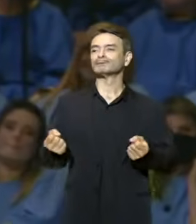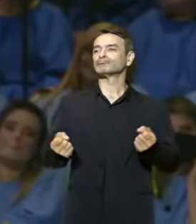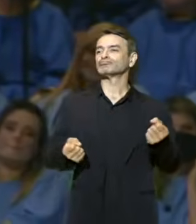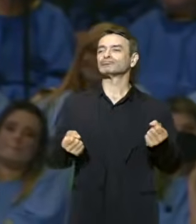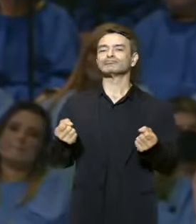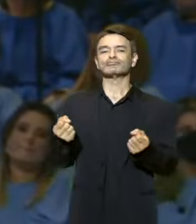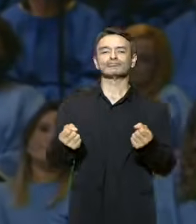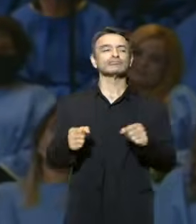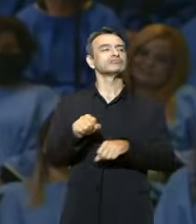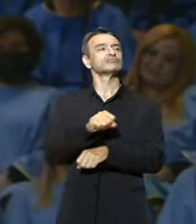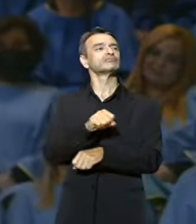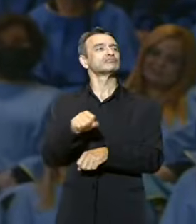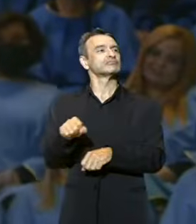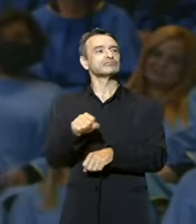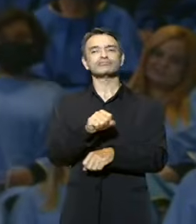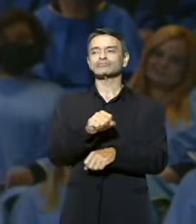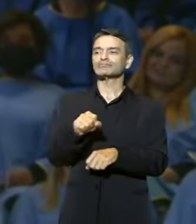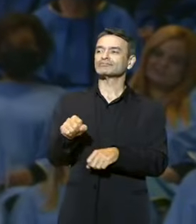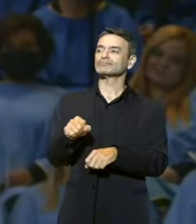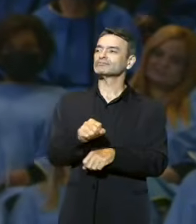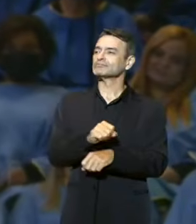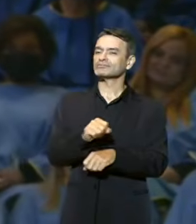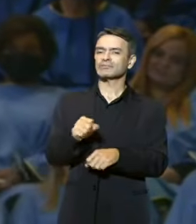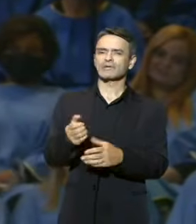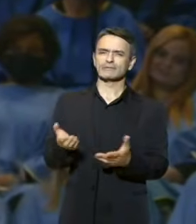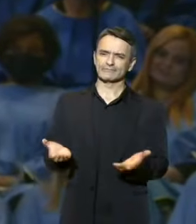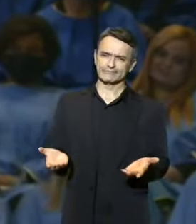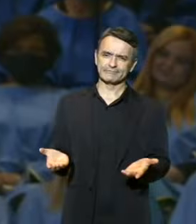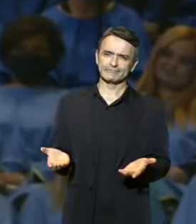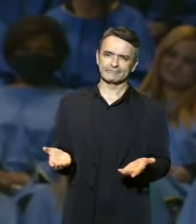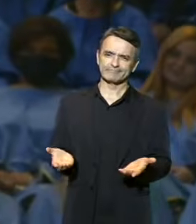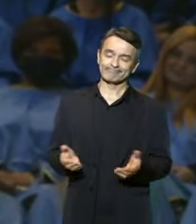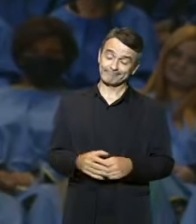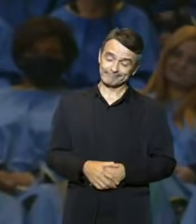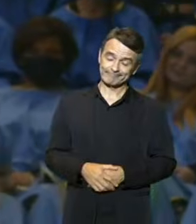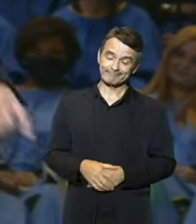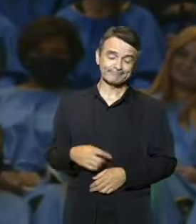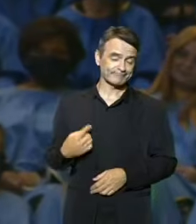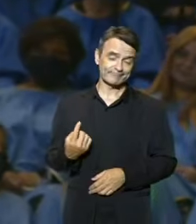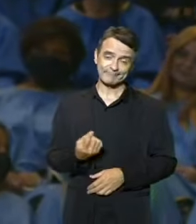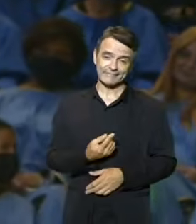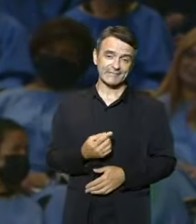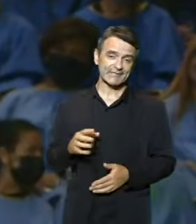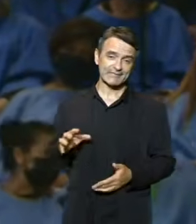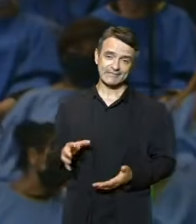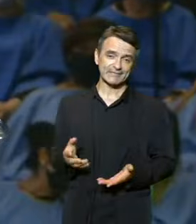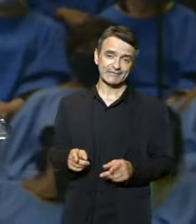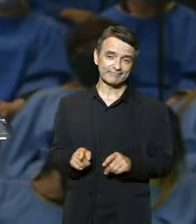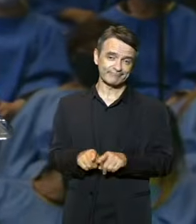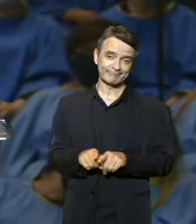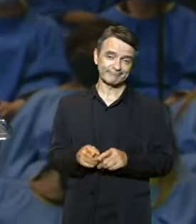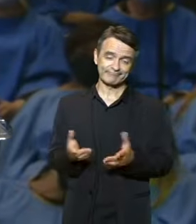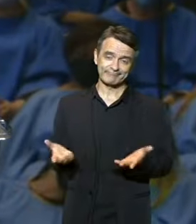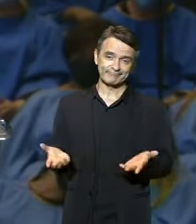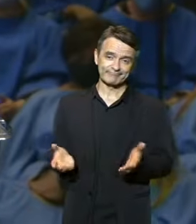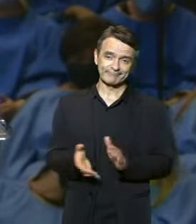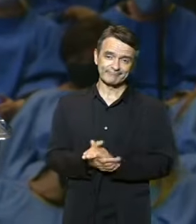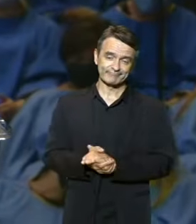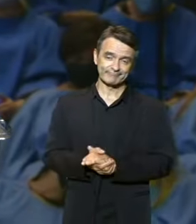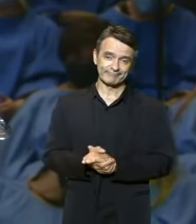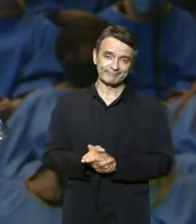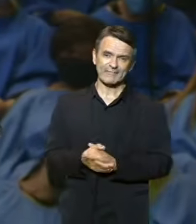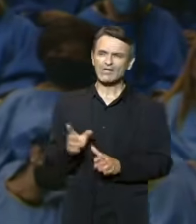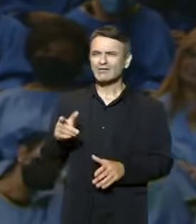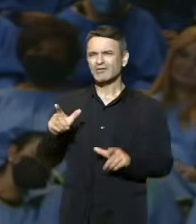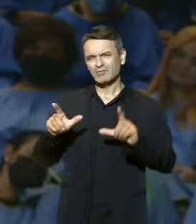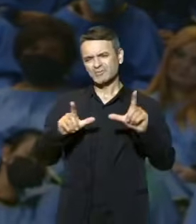e fica ostentando. Como a gente é assim, né? Outro dia eu estava vendo um programa de televisão de